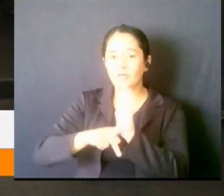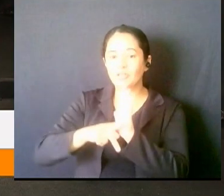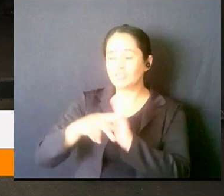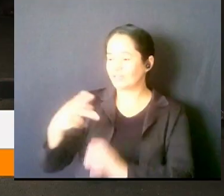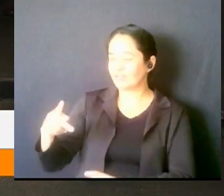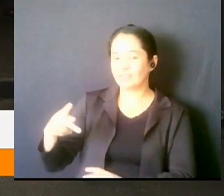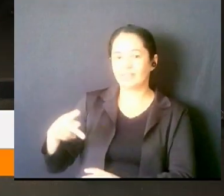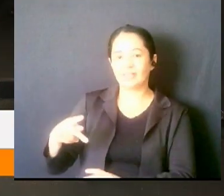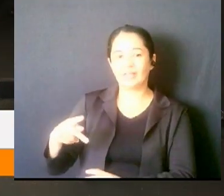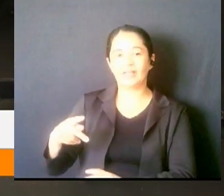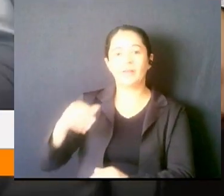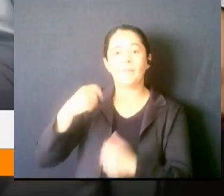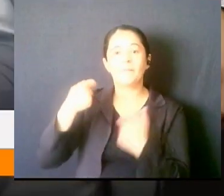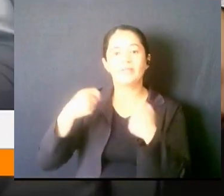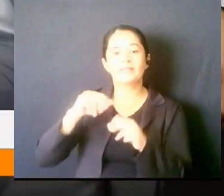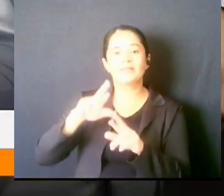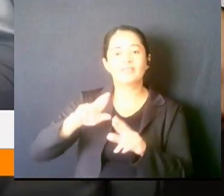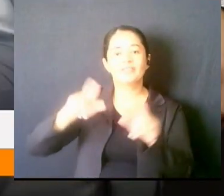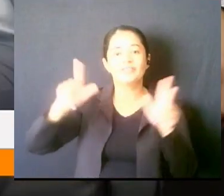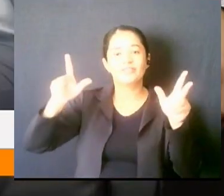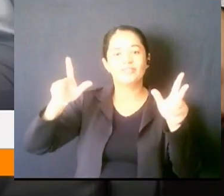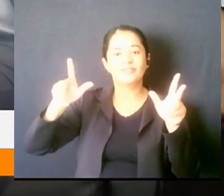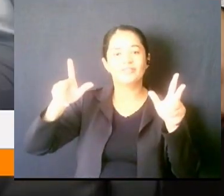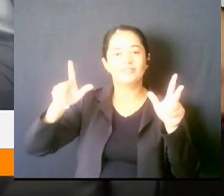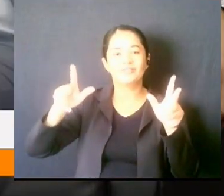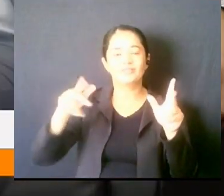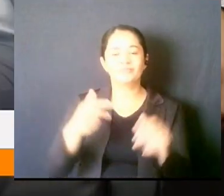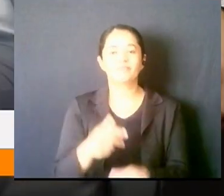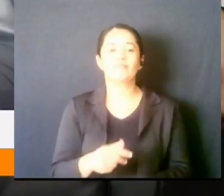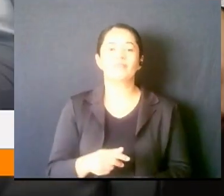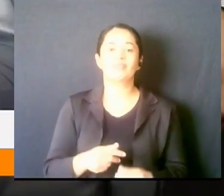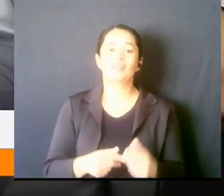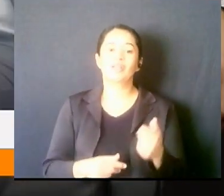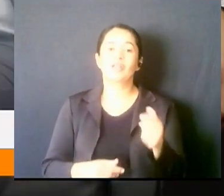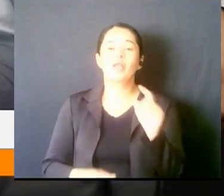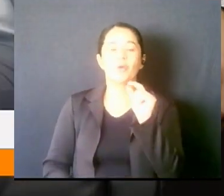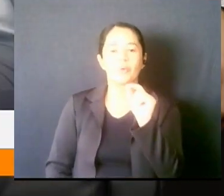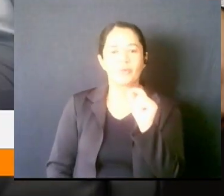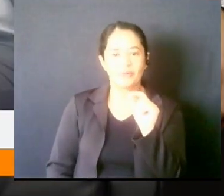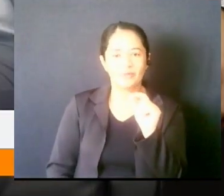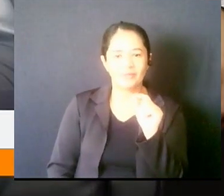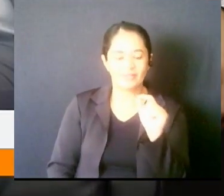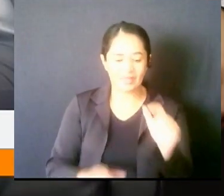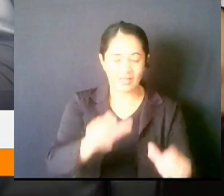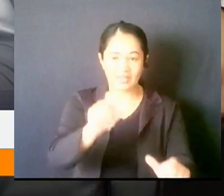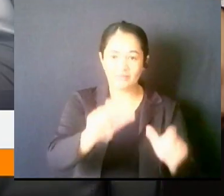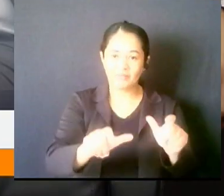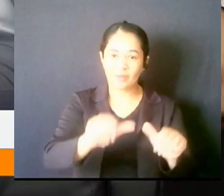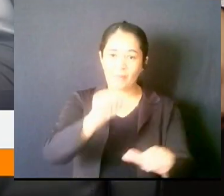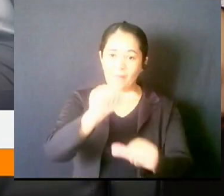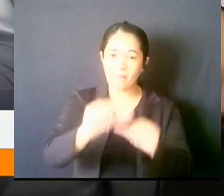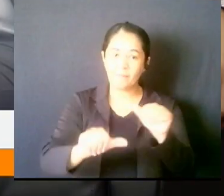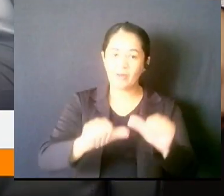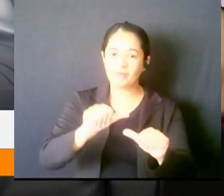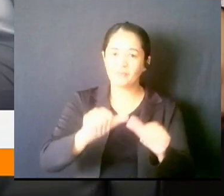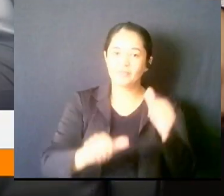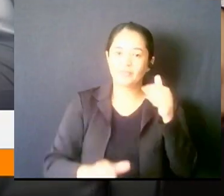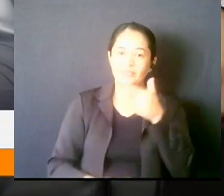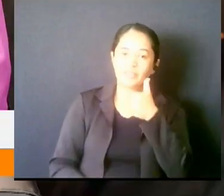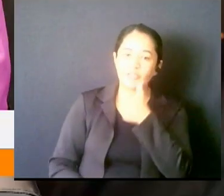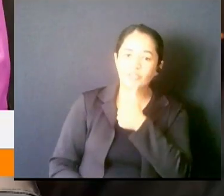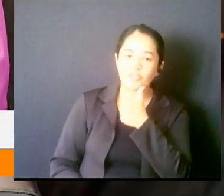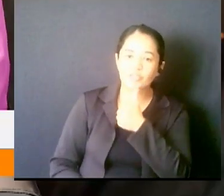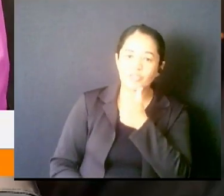que muitas têm a possibilidade de ter é mudar o status de menina para mulher via uma